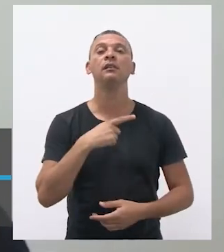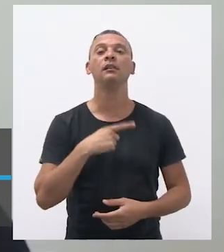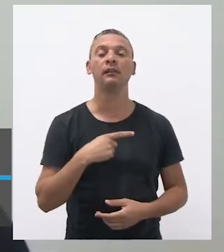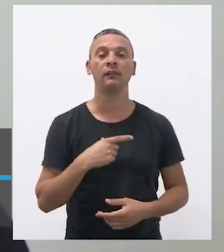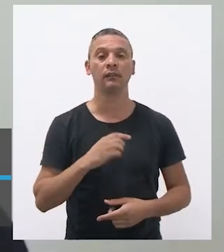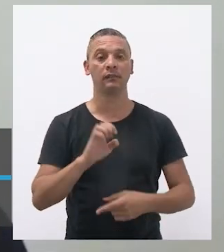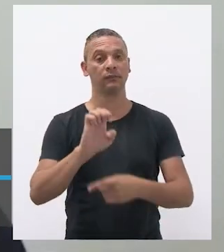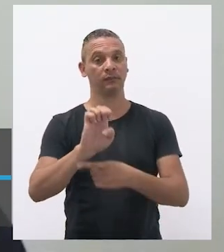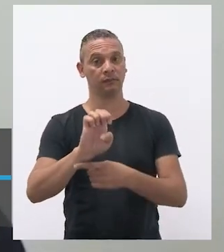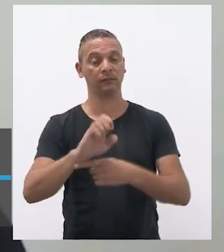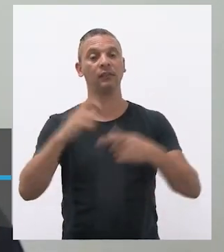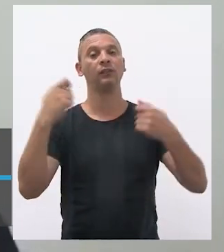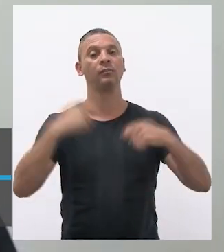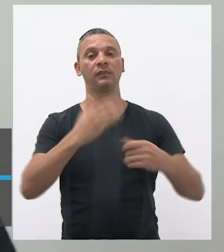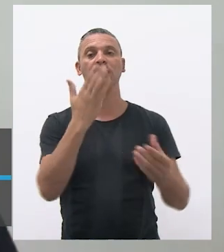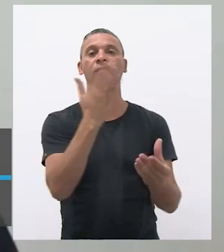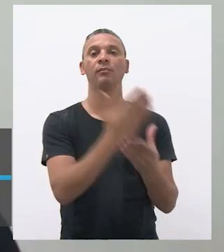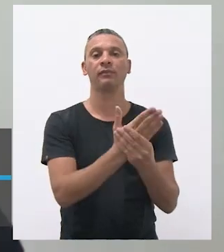O nome do livro